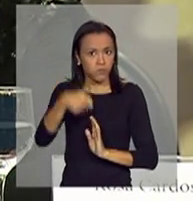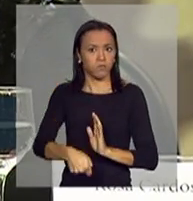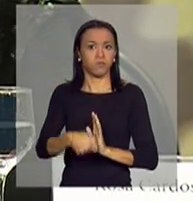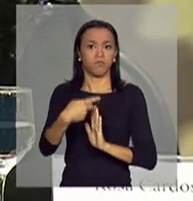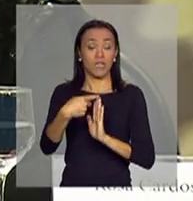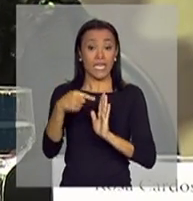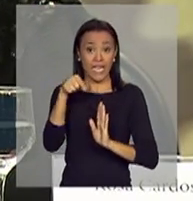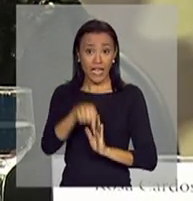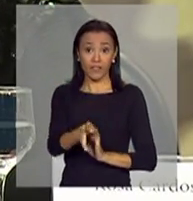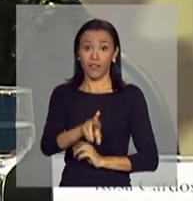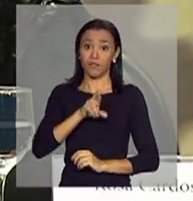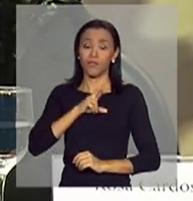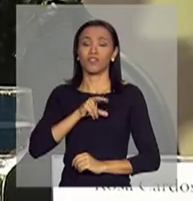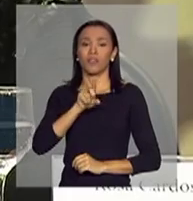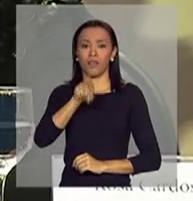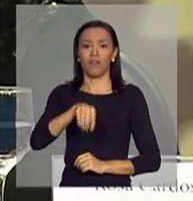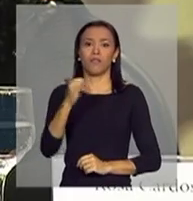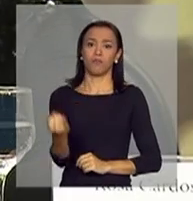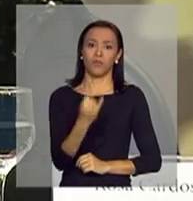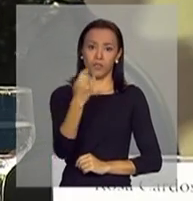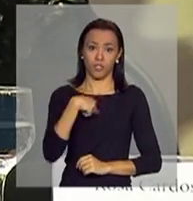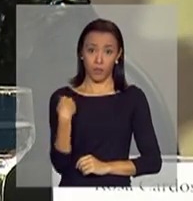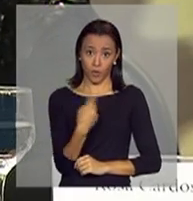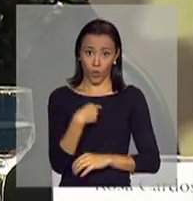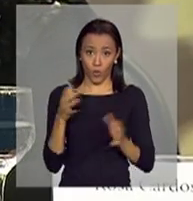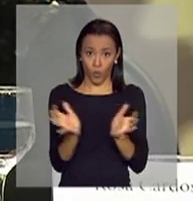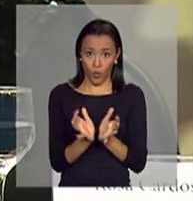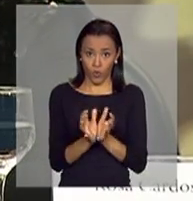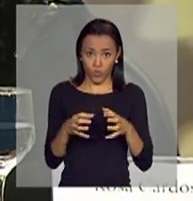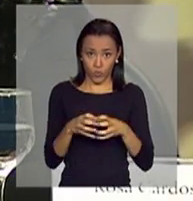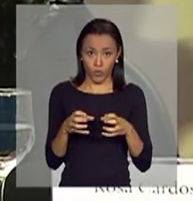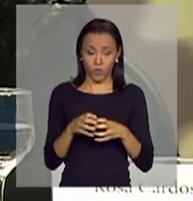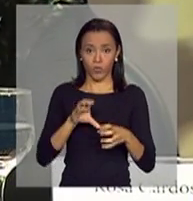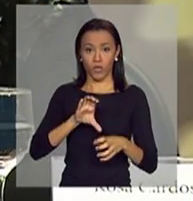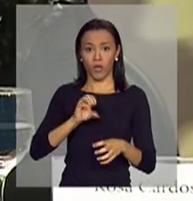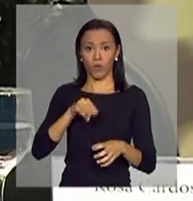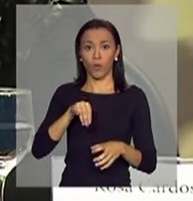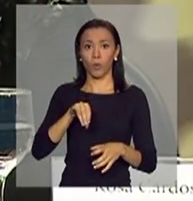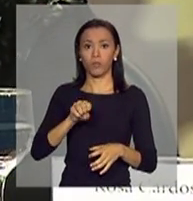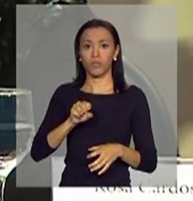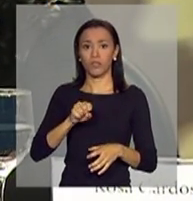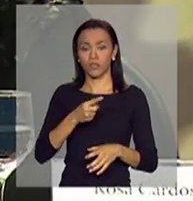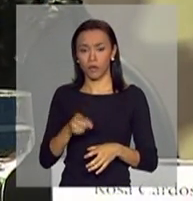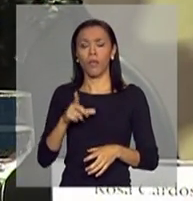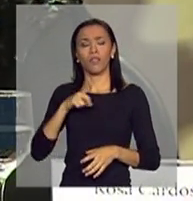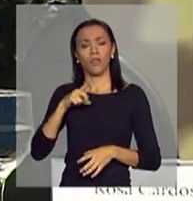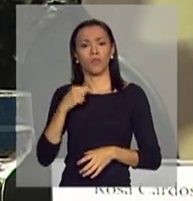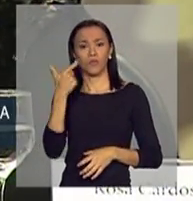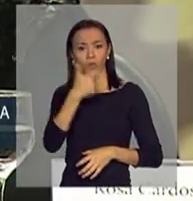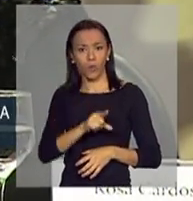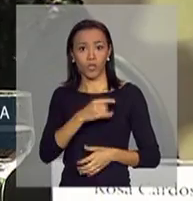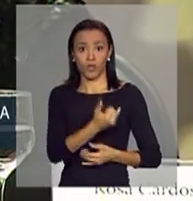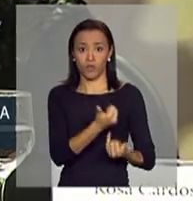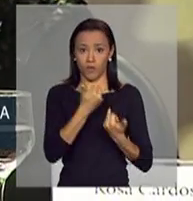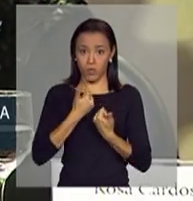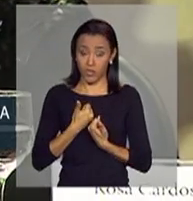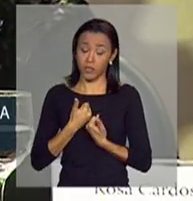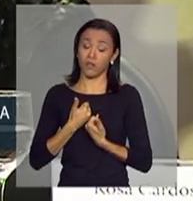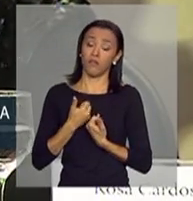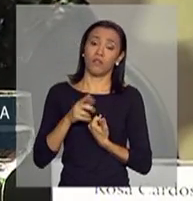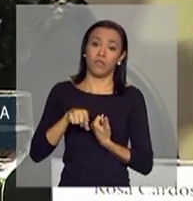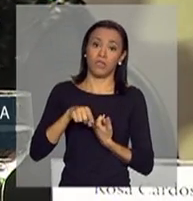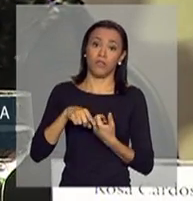resultado fundamental. Agora, eu lembro, que nós já temos também um laudo anterior dizendo que pode ser que, pelo decurso do